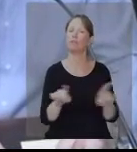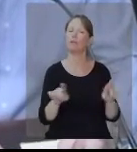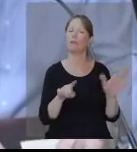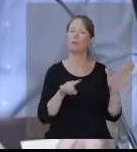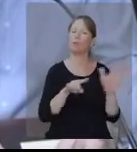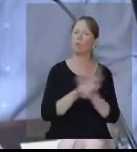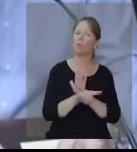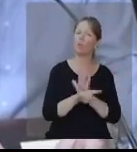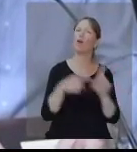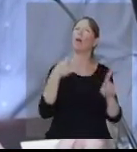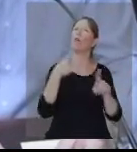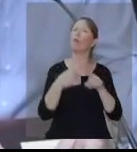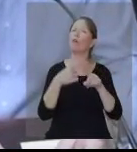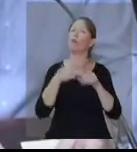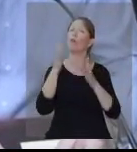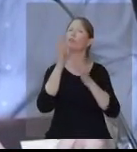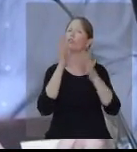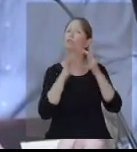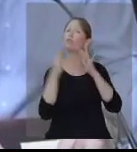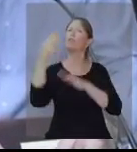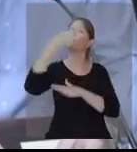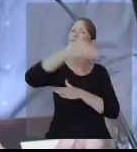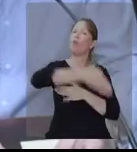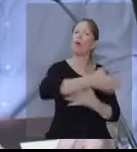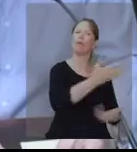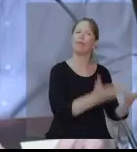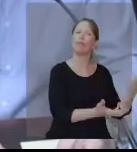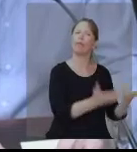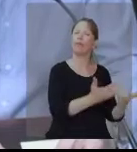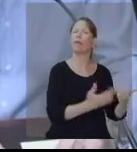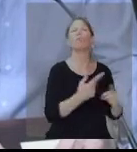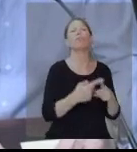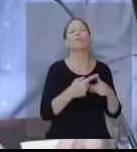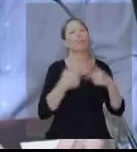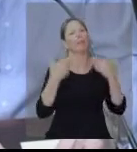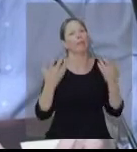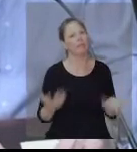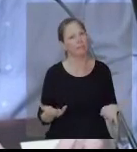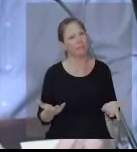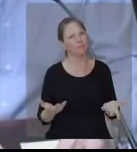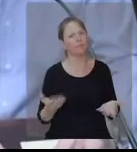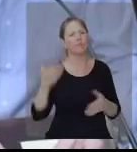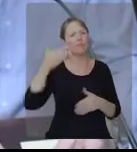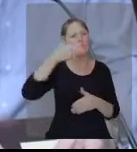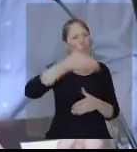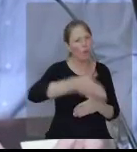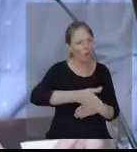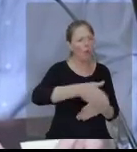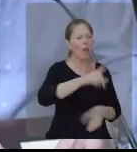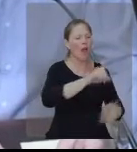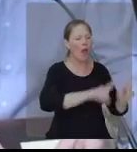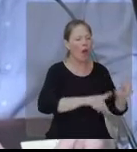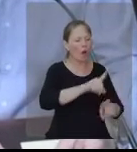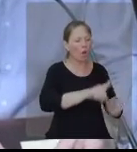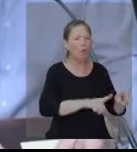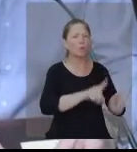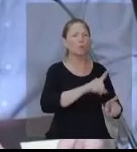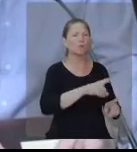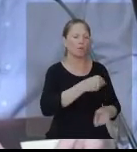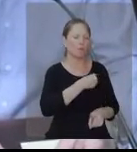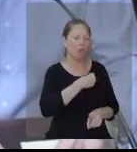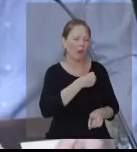pergunta, né? Mas então, por que Jesus desceu ao inferno? Por que ele foi aos espíritos em